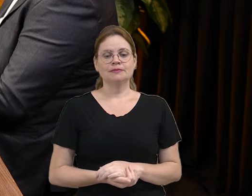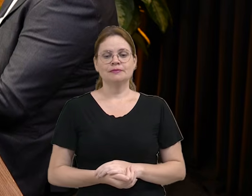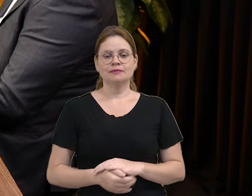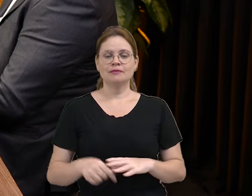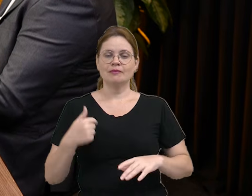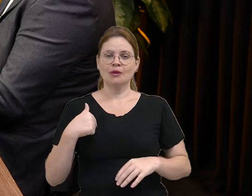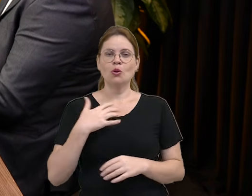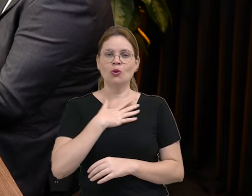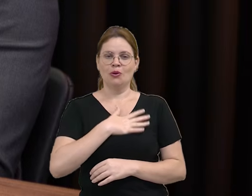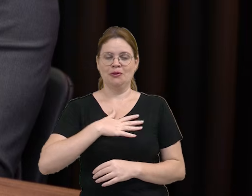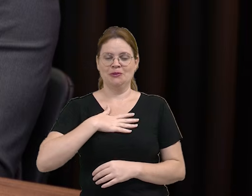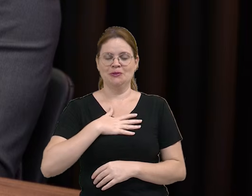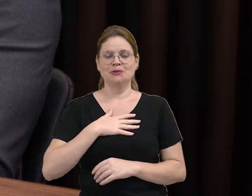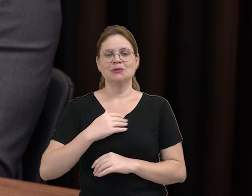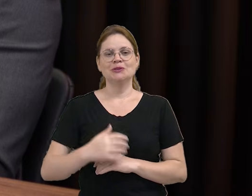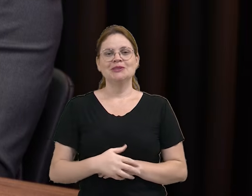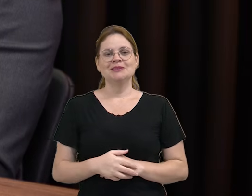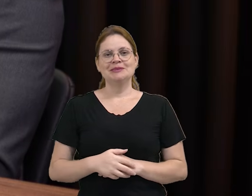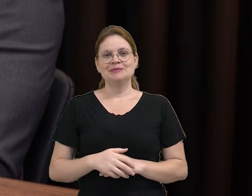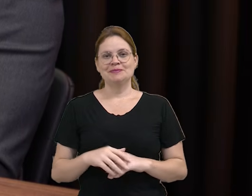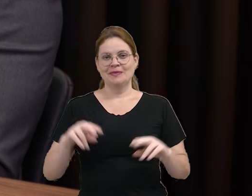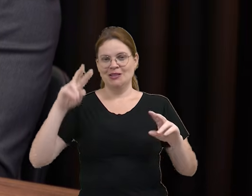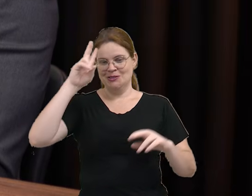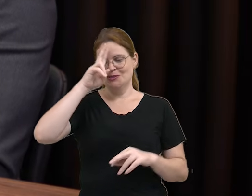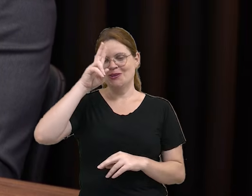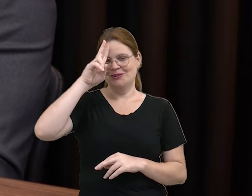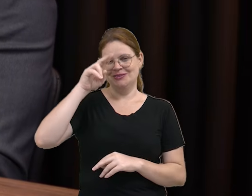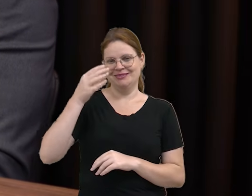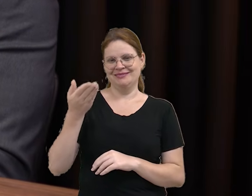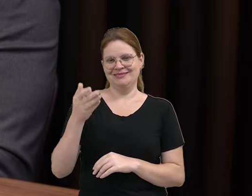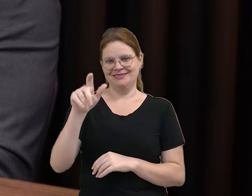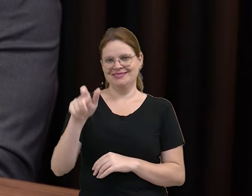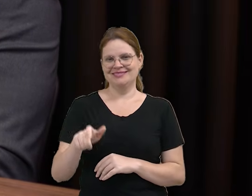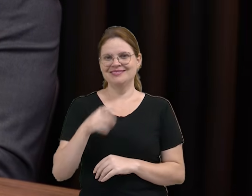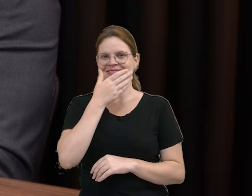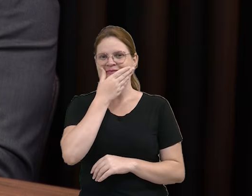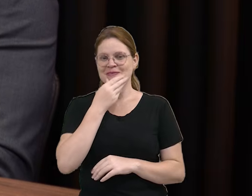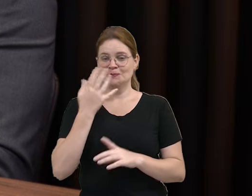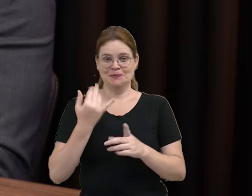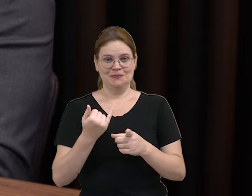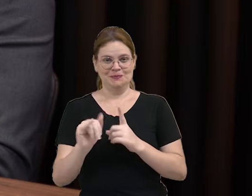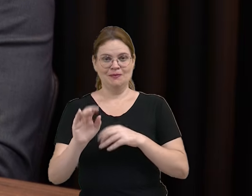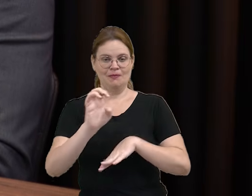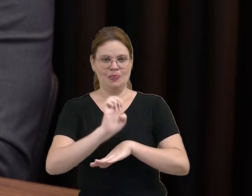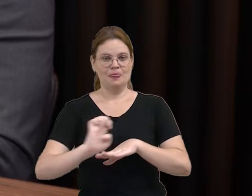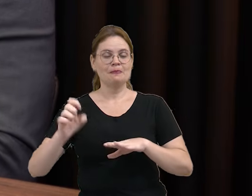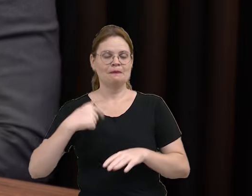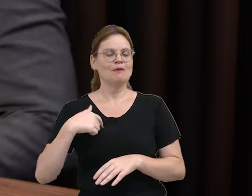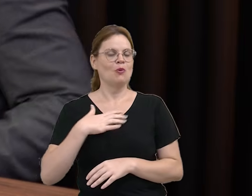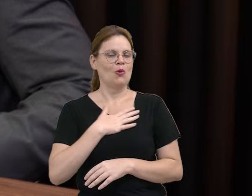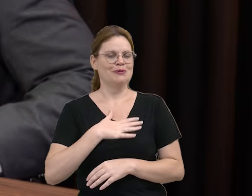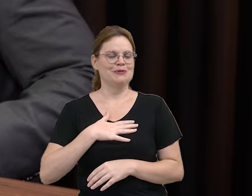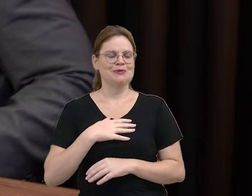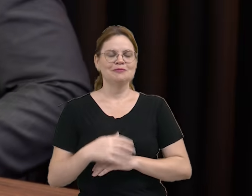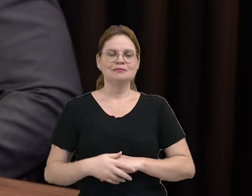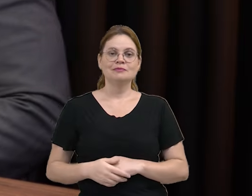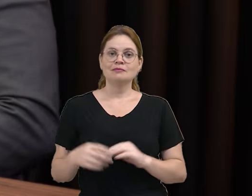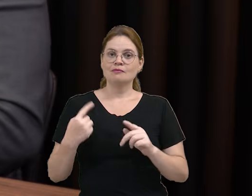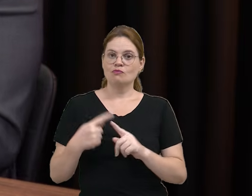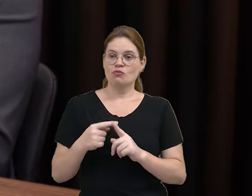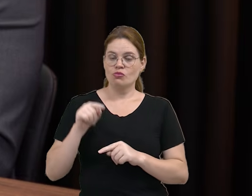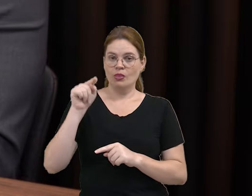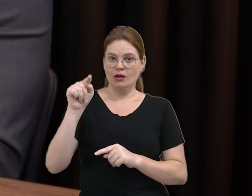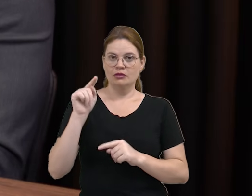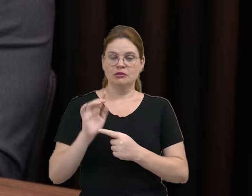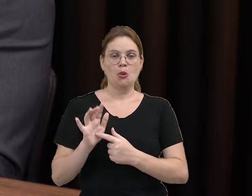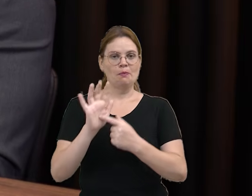favor. Eu gosto muito da história do profeta Elias,